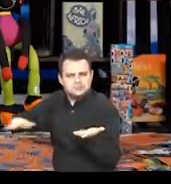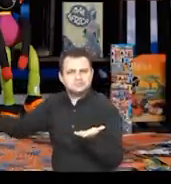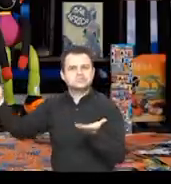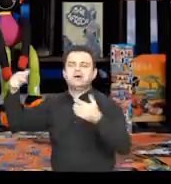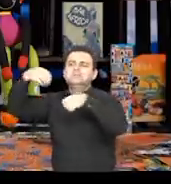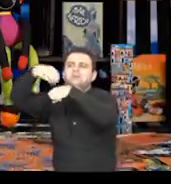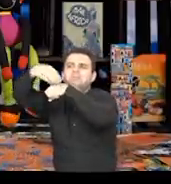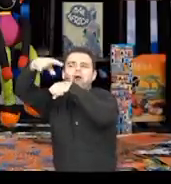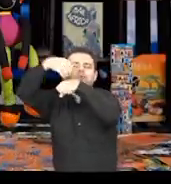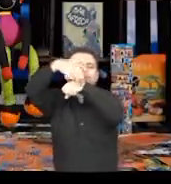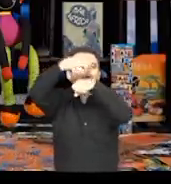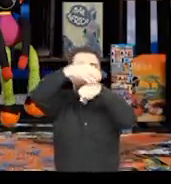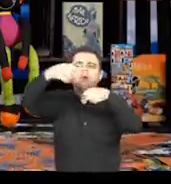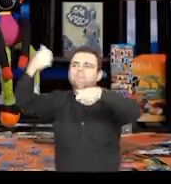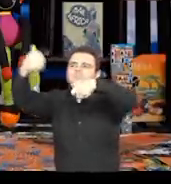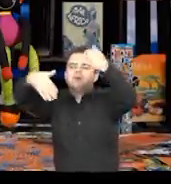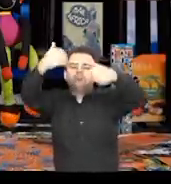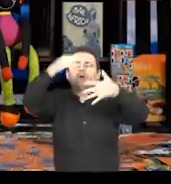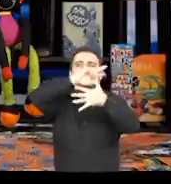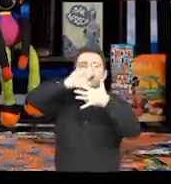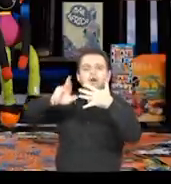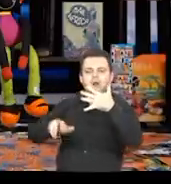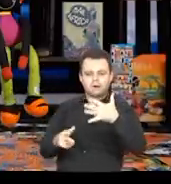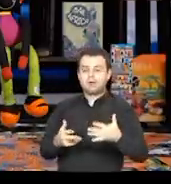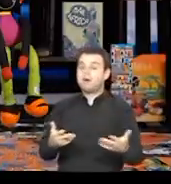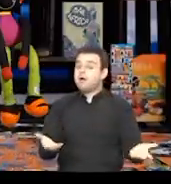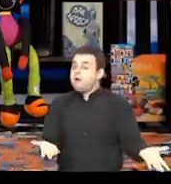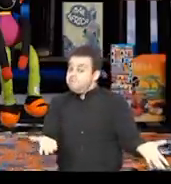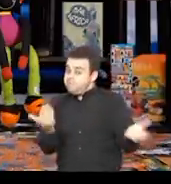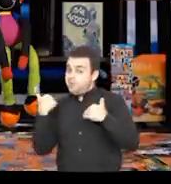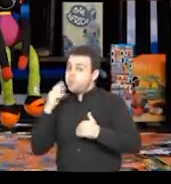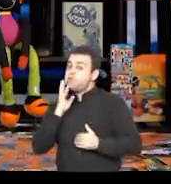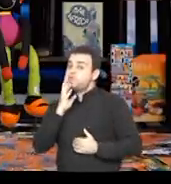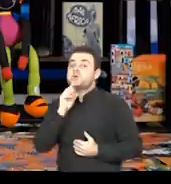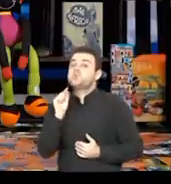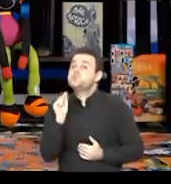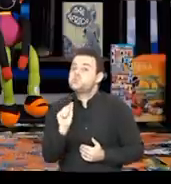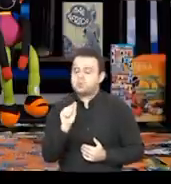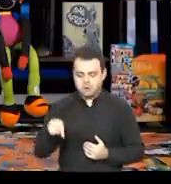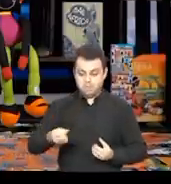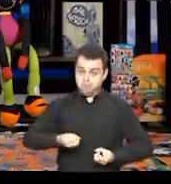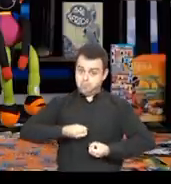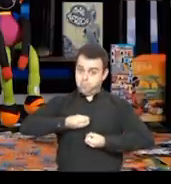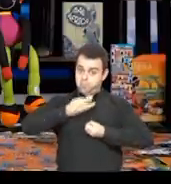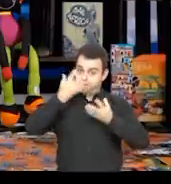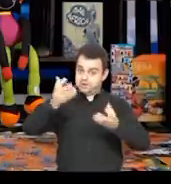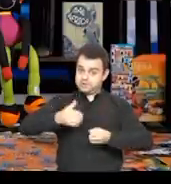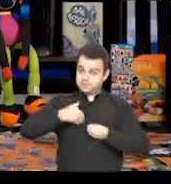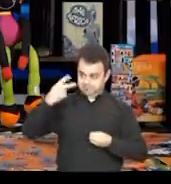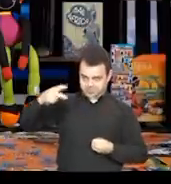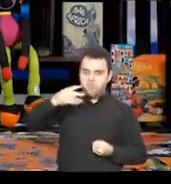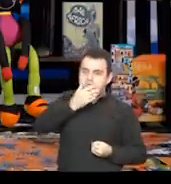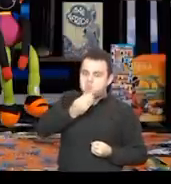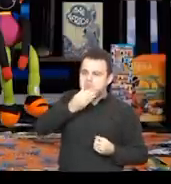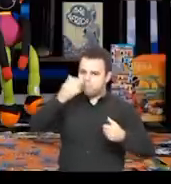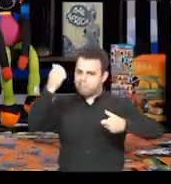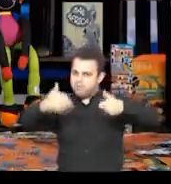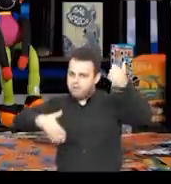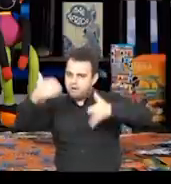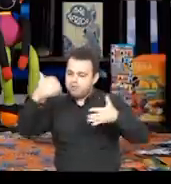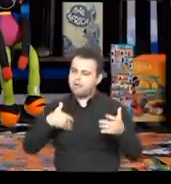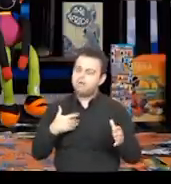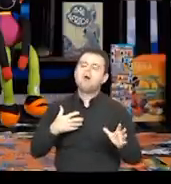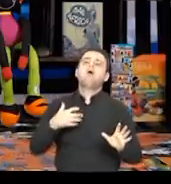E nesse momento, eu convido você a conhecer, por meio dessa poeticidade dele, que nos faz